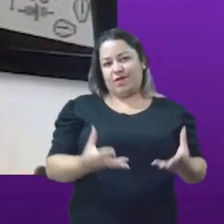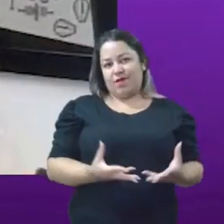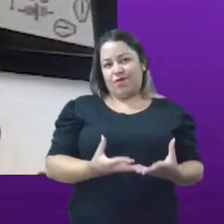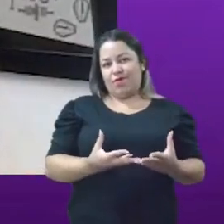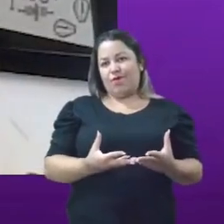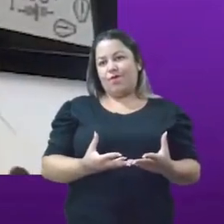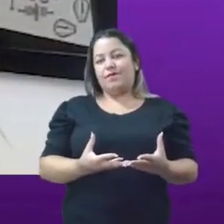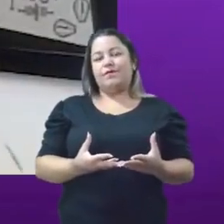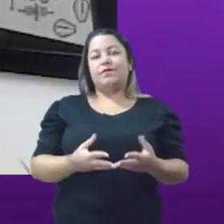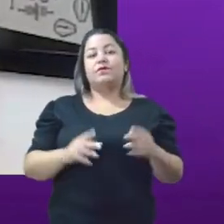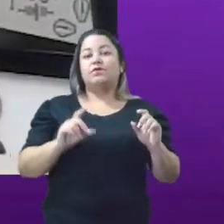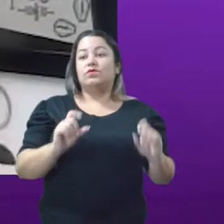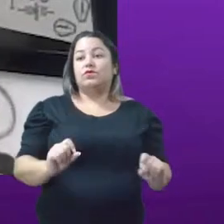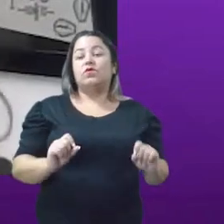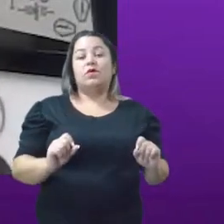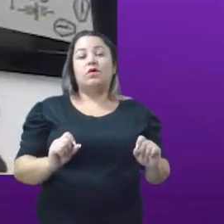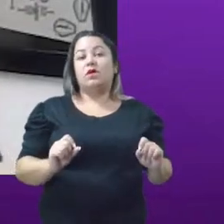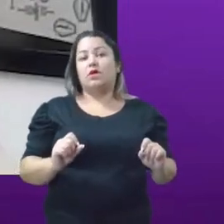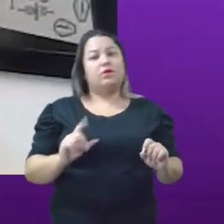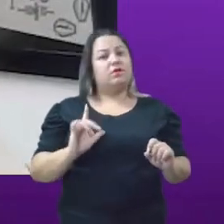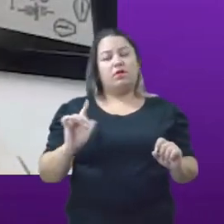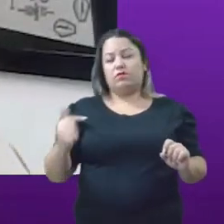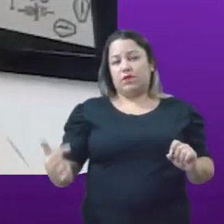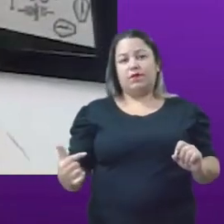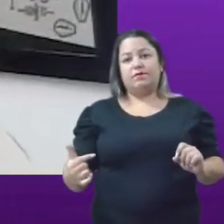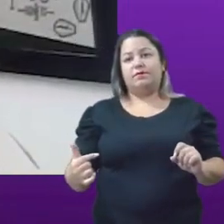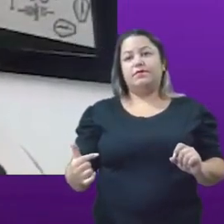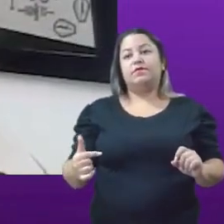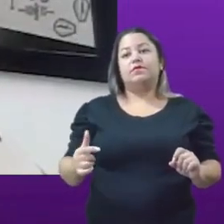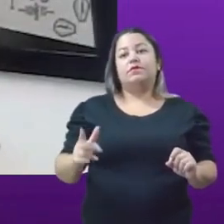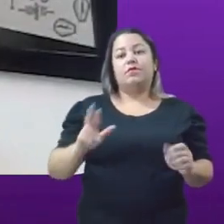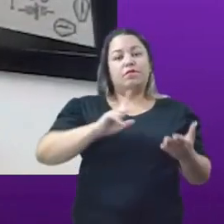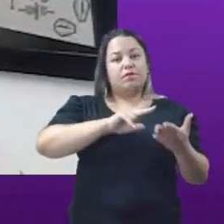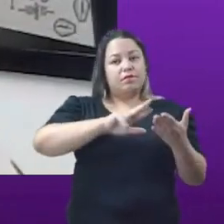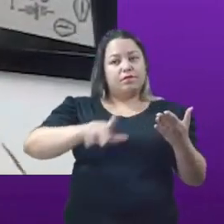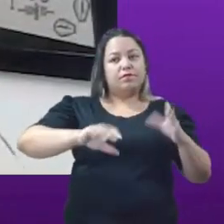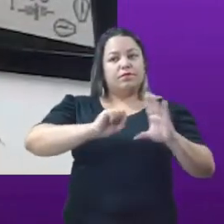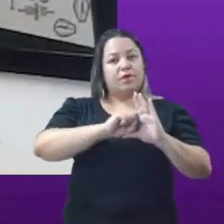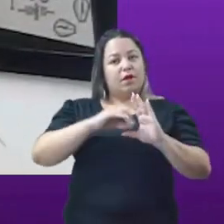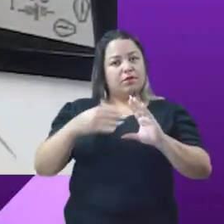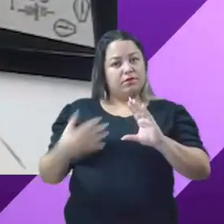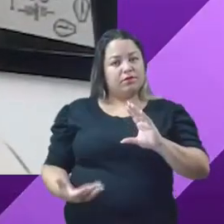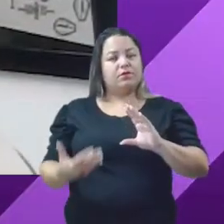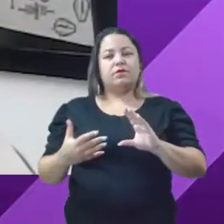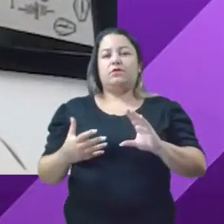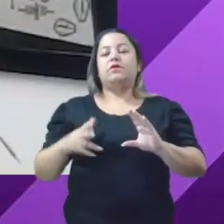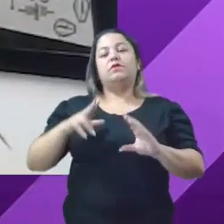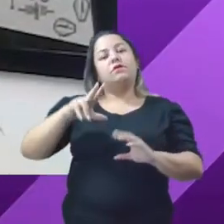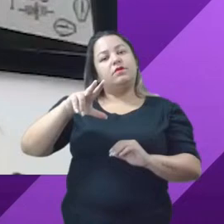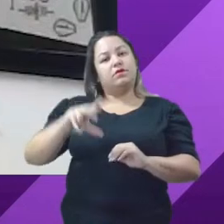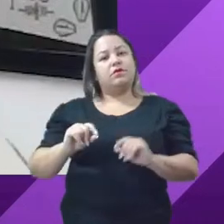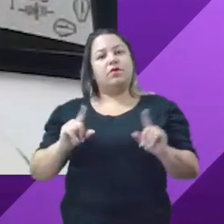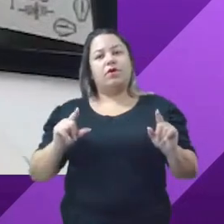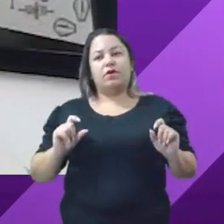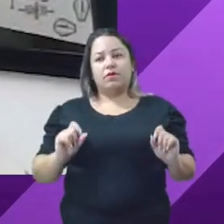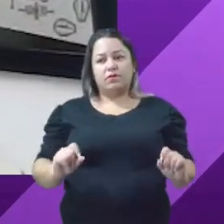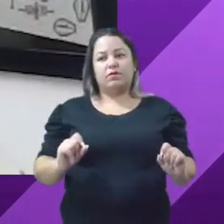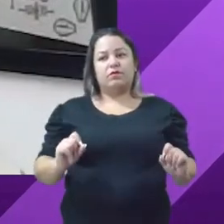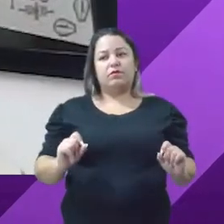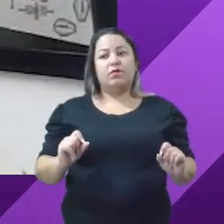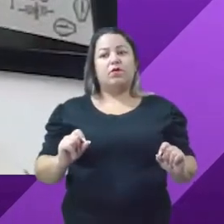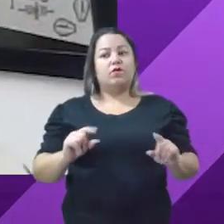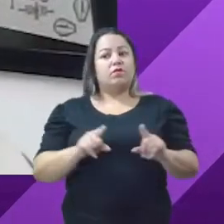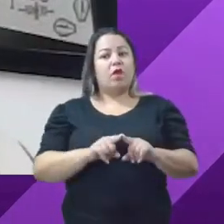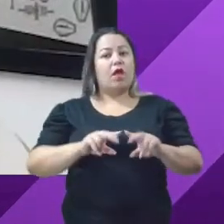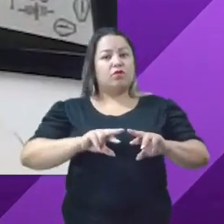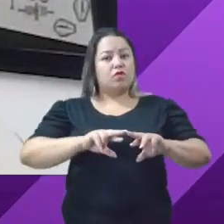homem universal, o indivíduo universal, ele não existe, porque existem diversas características e elas não são idênticas umas